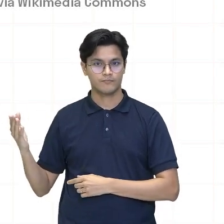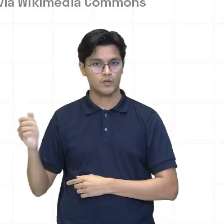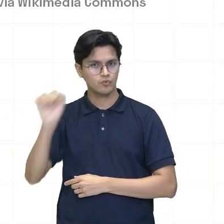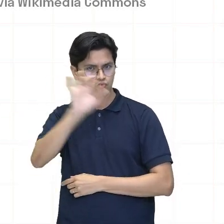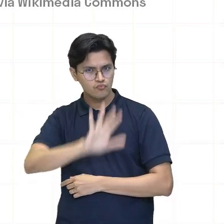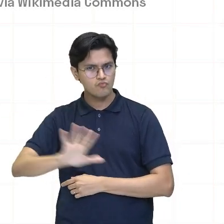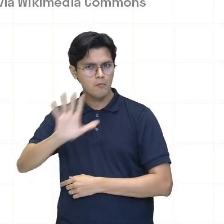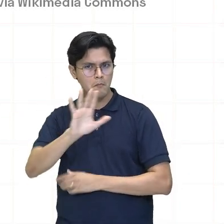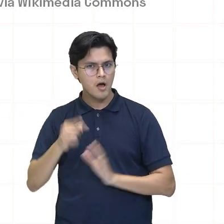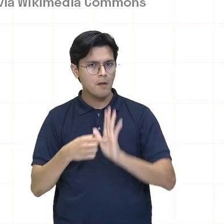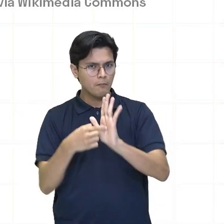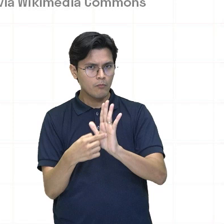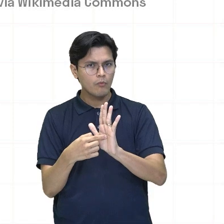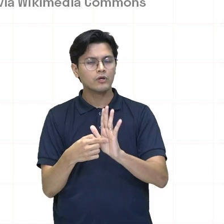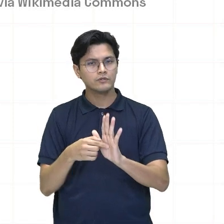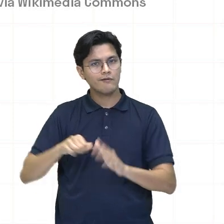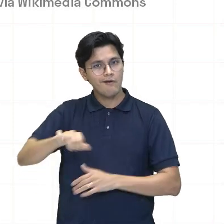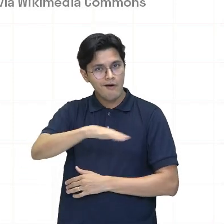consigam compreender,